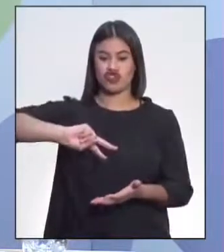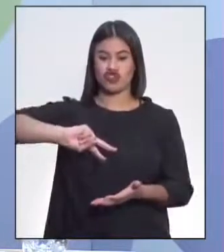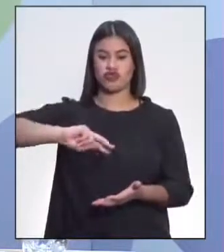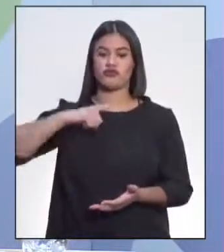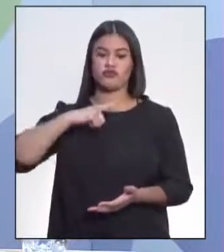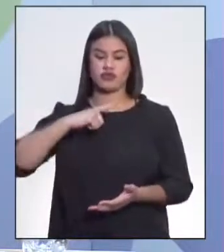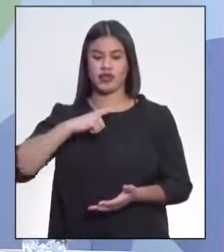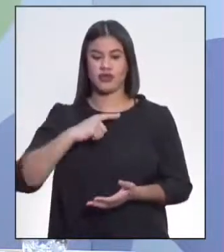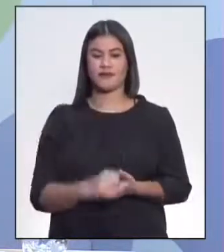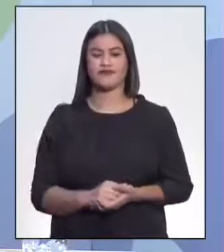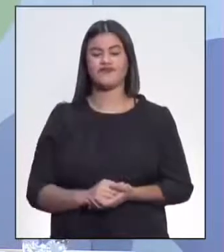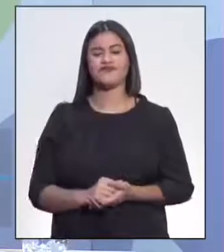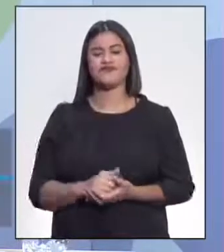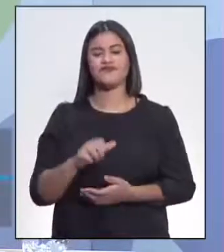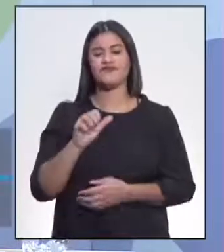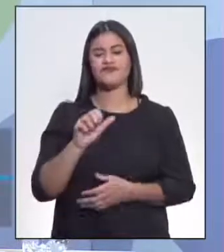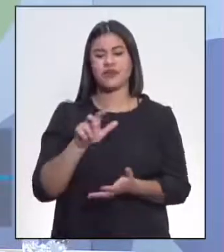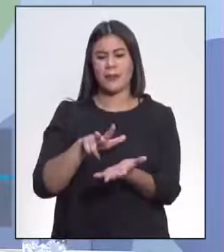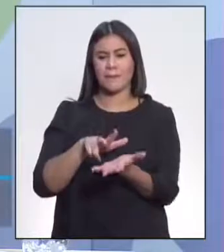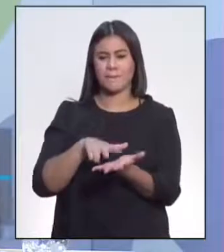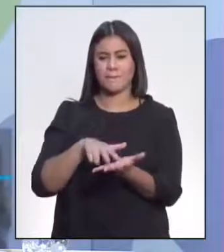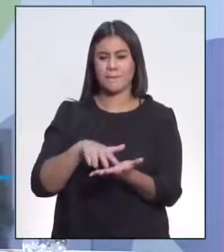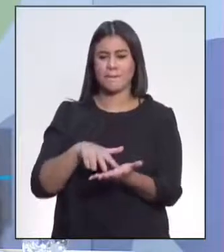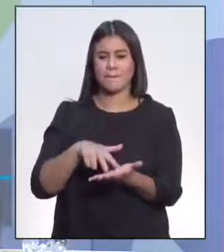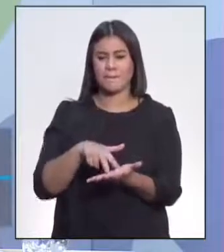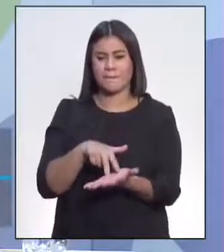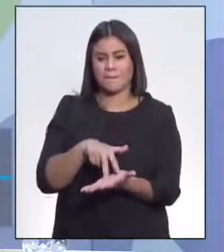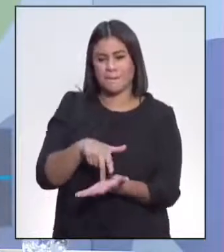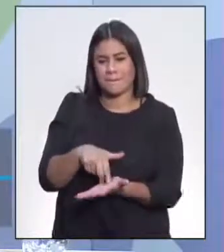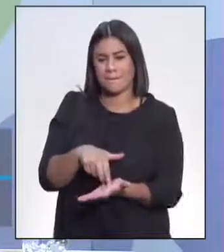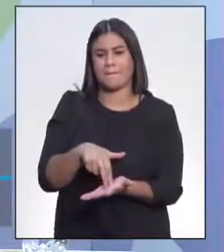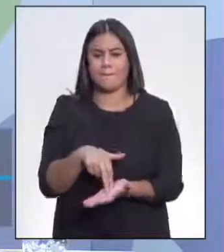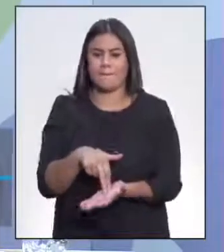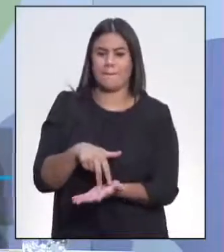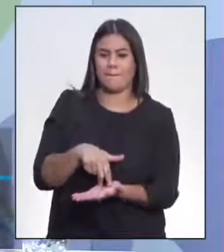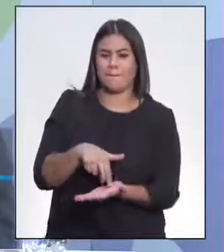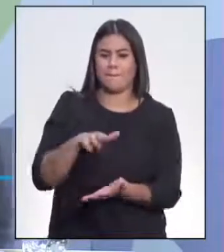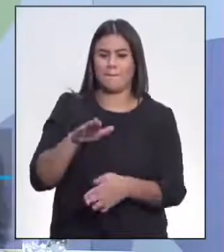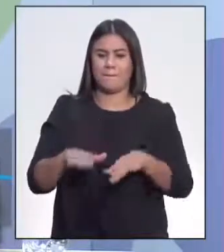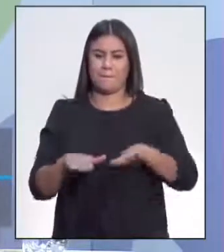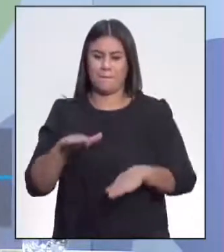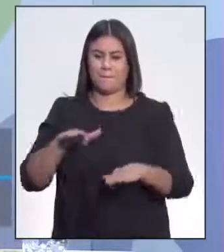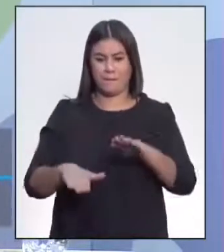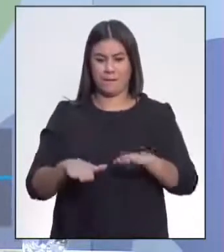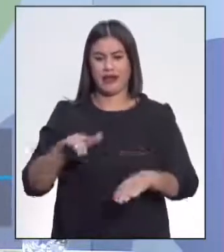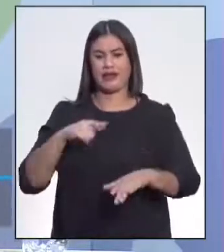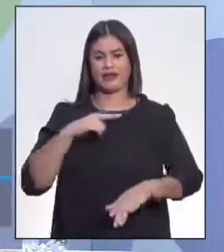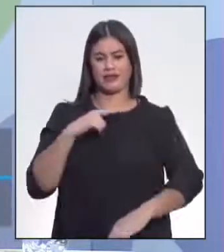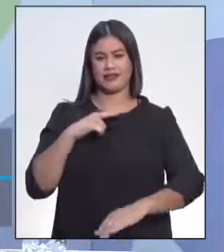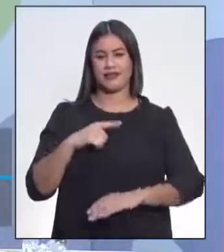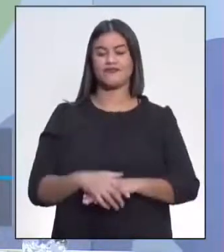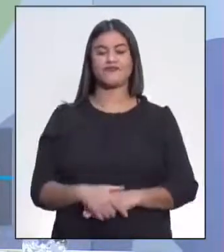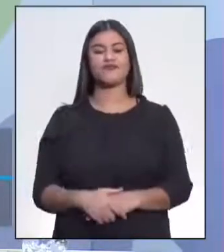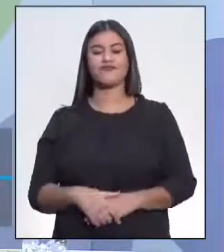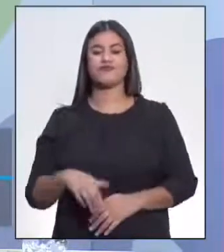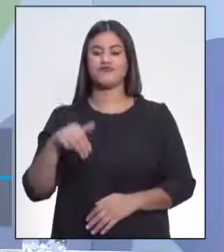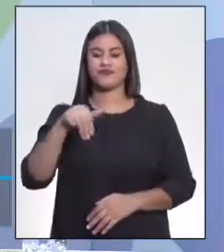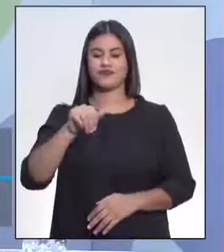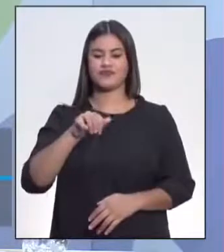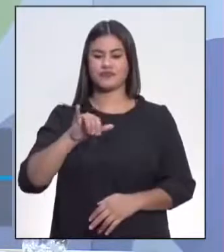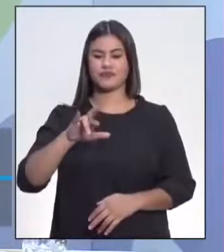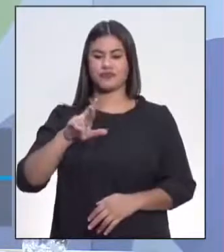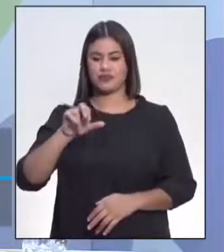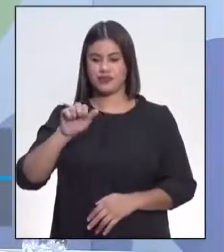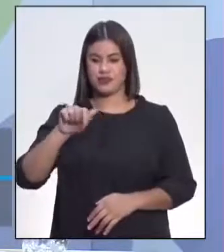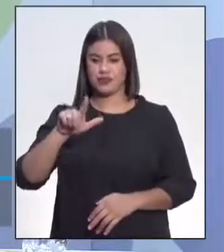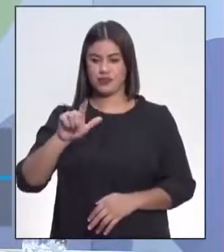João, o arrastar, né, das pernas e pés, né, as batidas de pés, ele também, né, citou aí. A Mirella